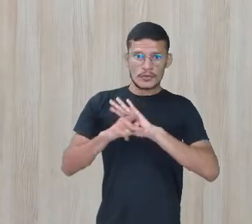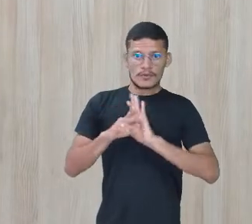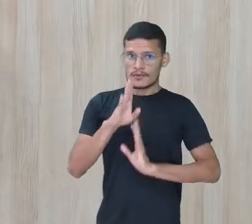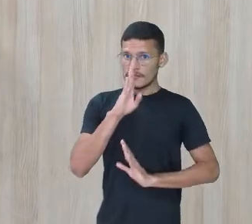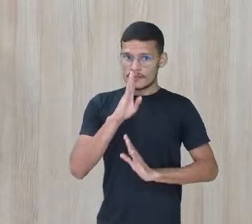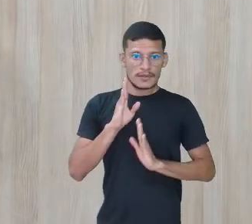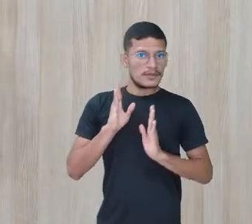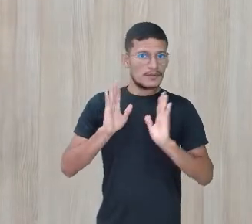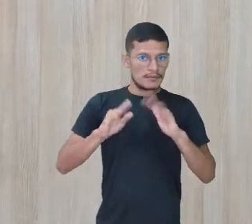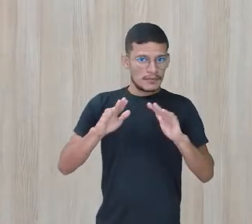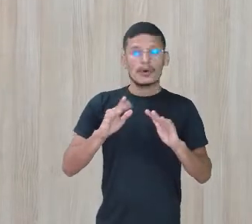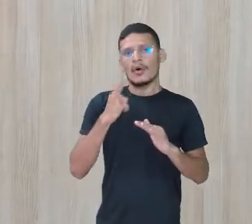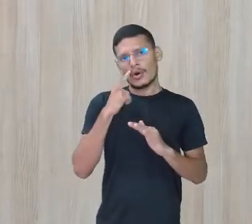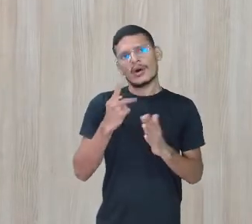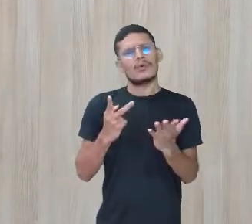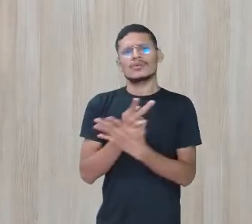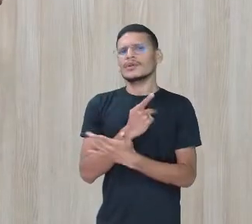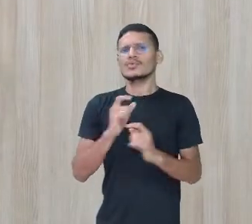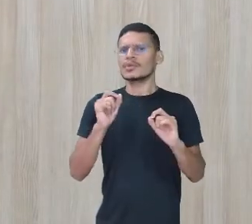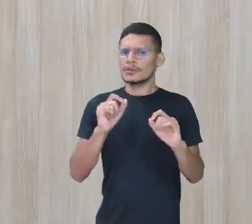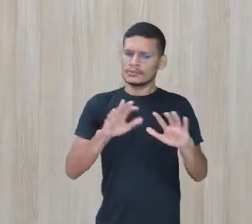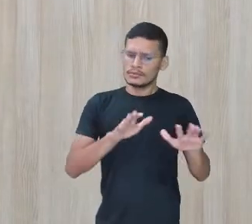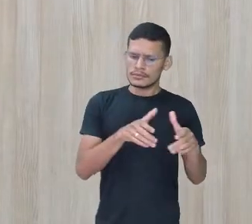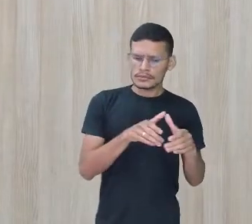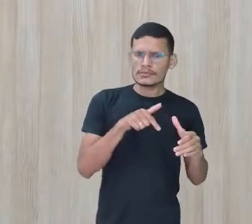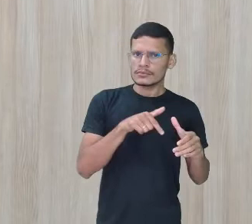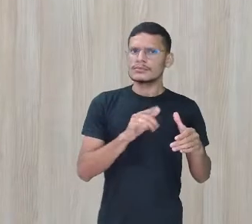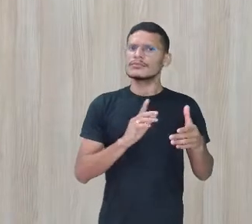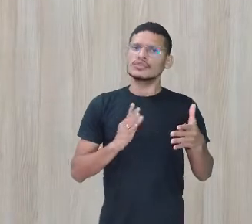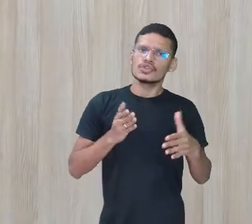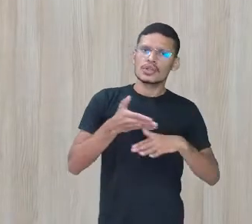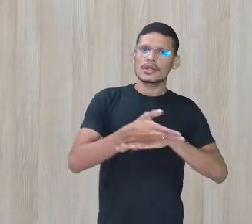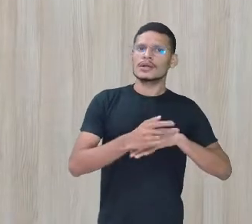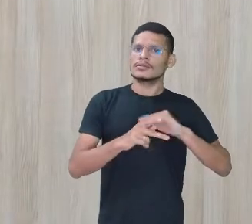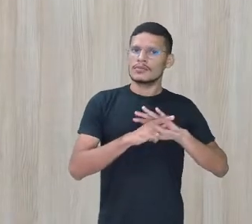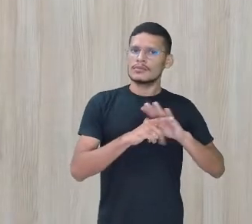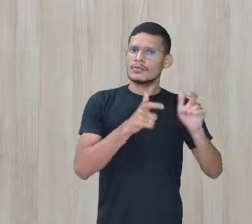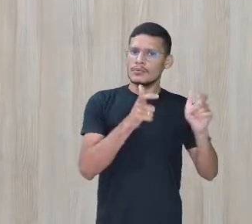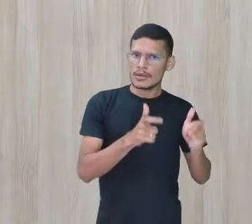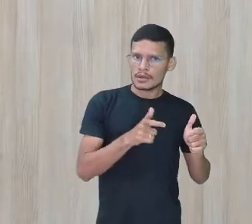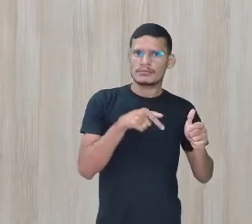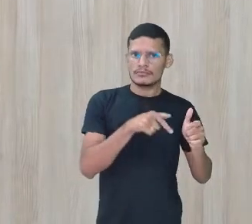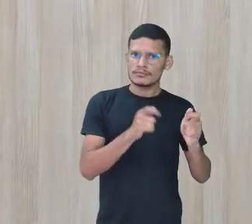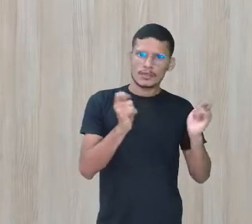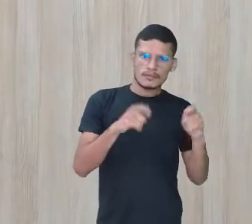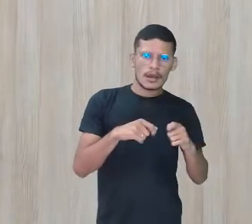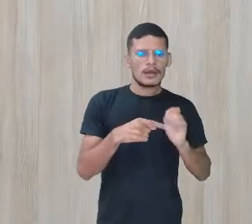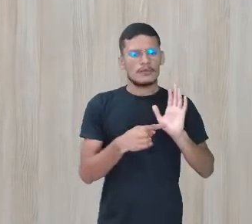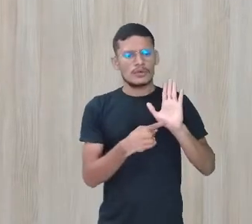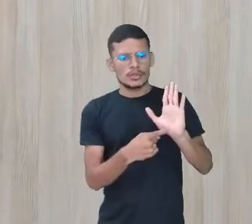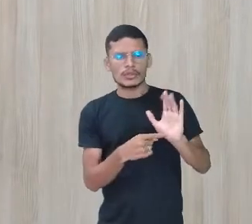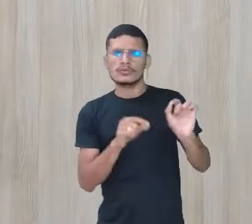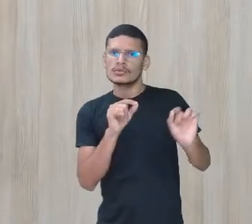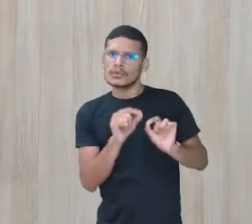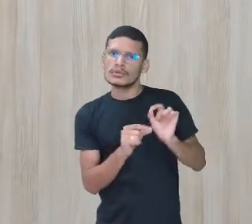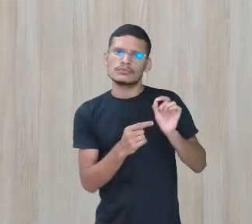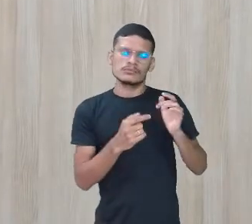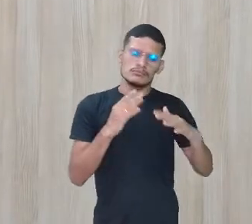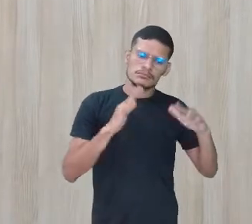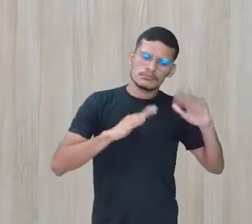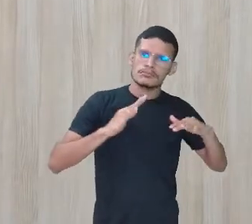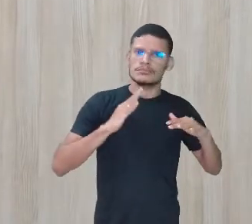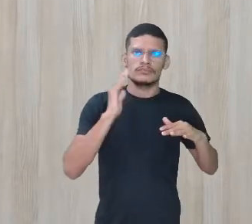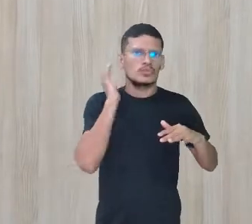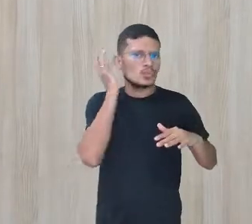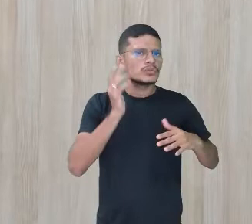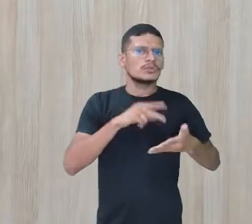acontece, né, a gente viu no primeiro momento um grupo de maracatu chegando ao Pátio do Terço, né, trazendo toda a sua, né, sim, a música, a